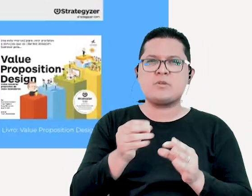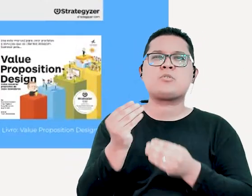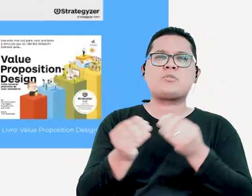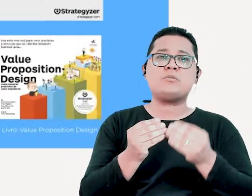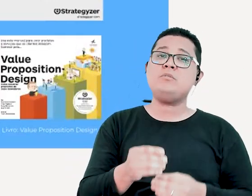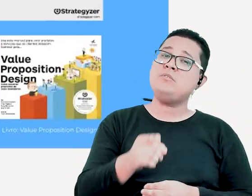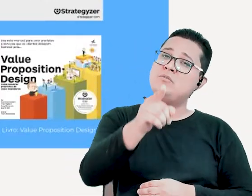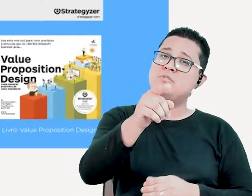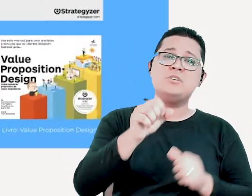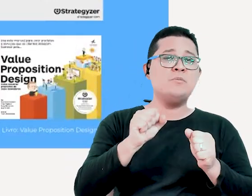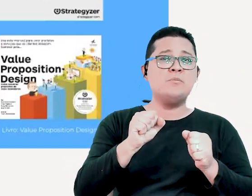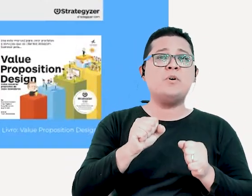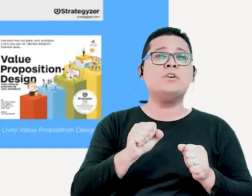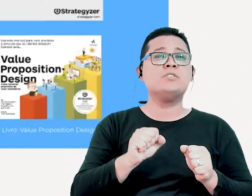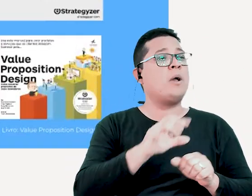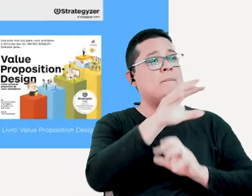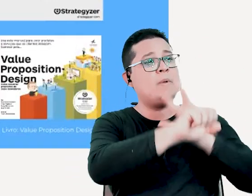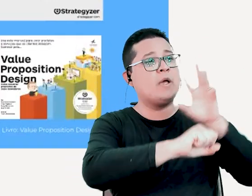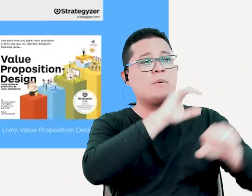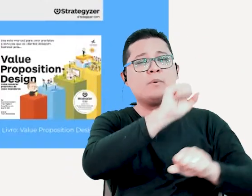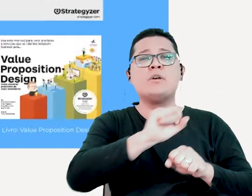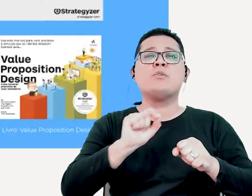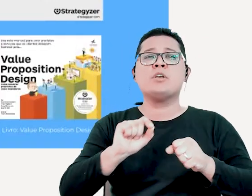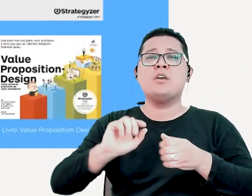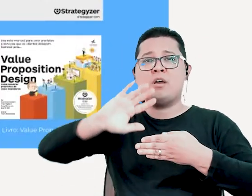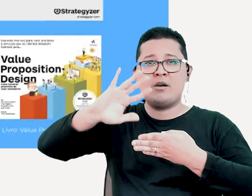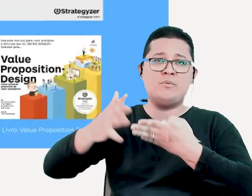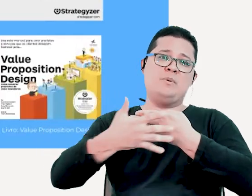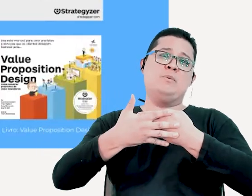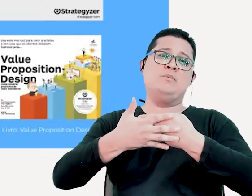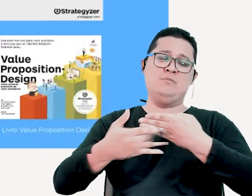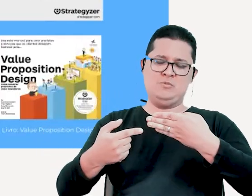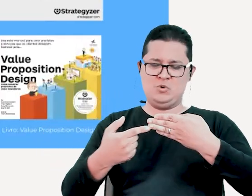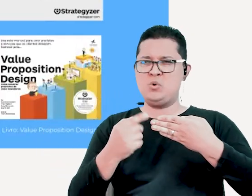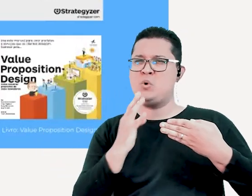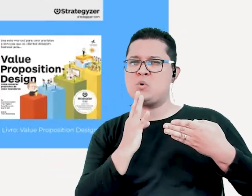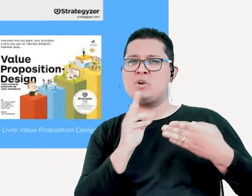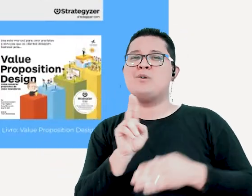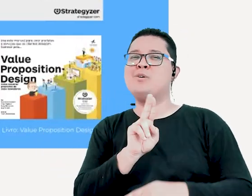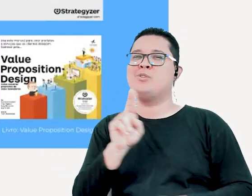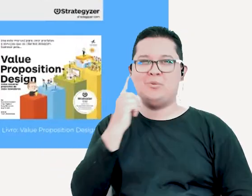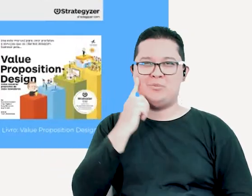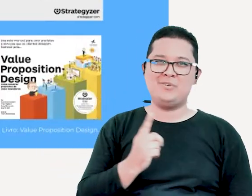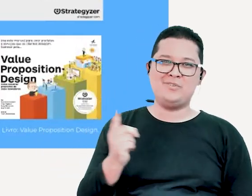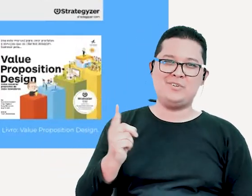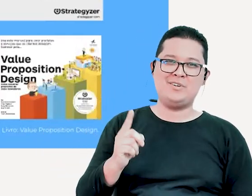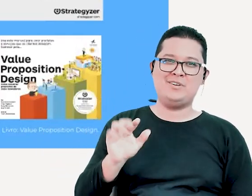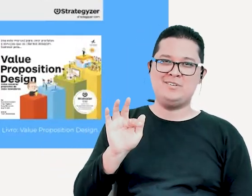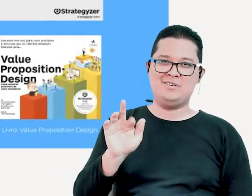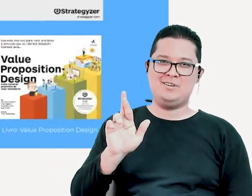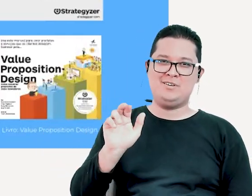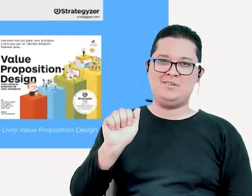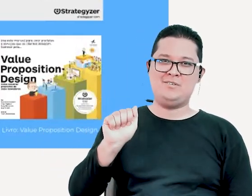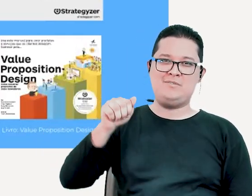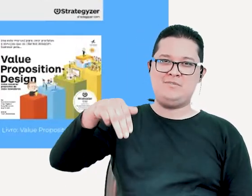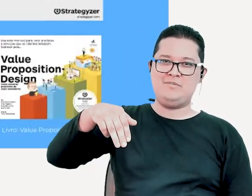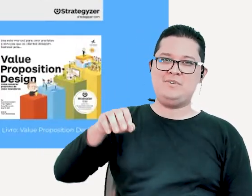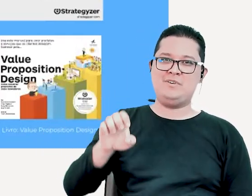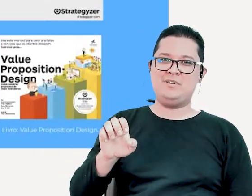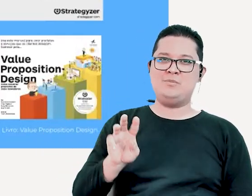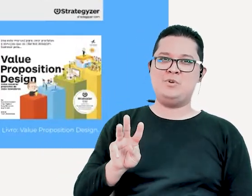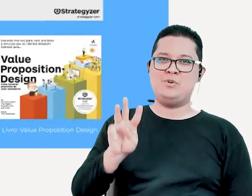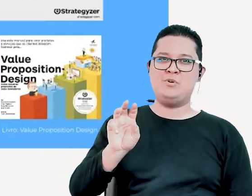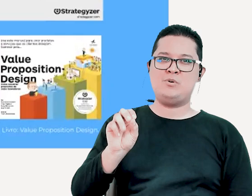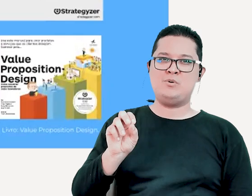aos frameworks. Os frameworks estão aí para a gente facilitar o nosso trabalho e dar essa visibilidade, né? Então, aqui tem uma dica de